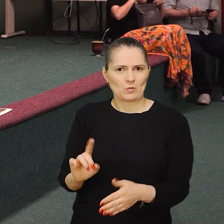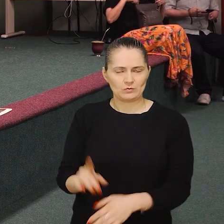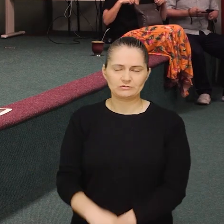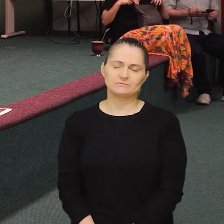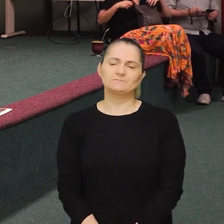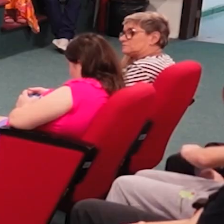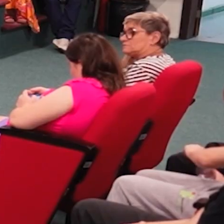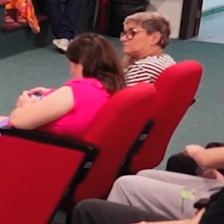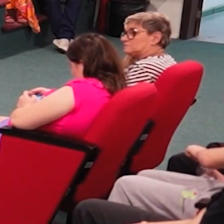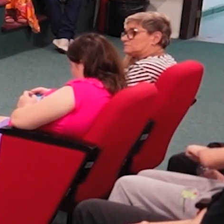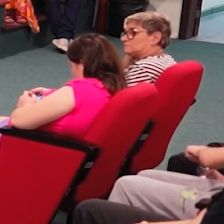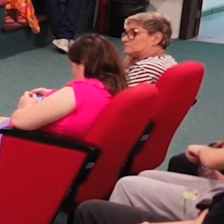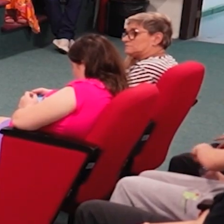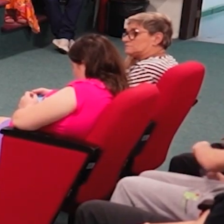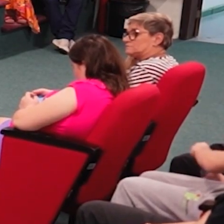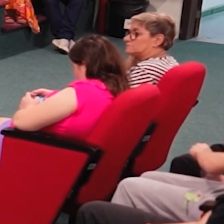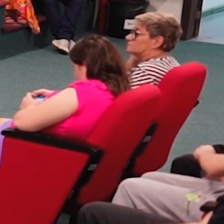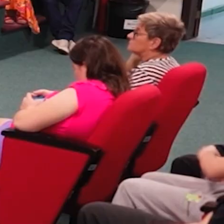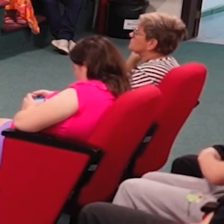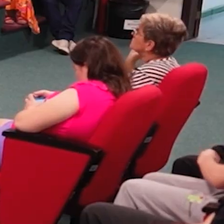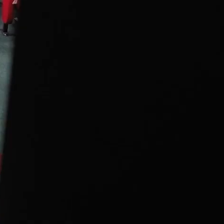nos dias atuais.